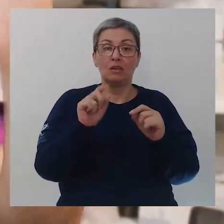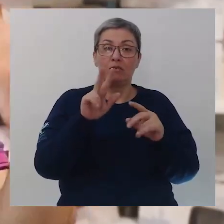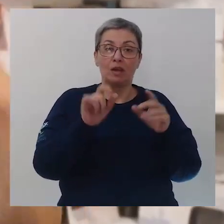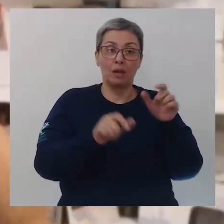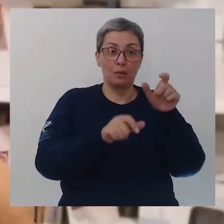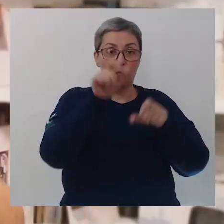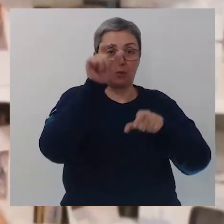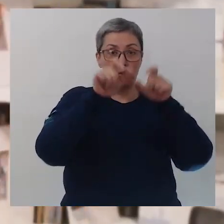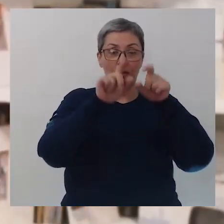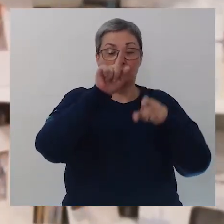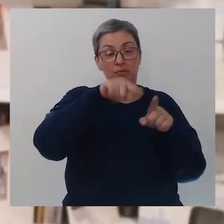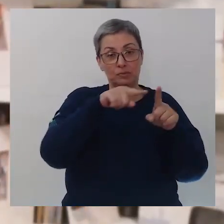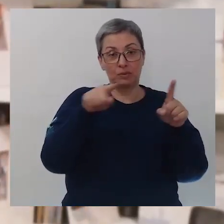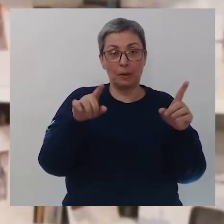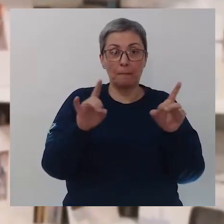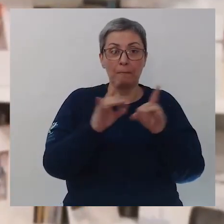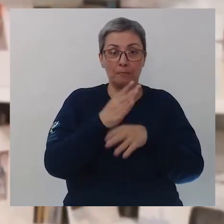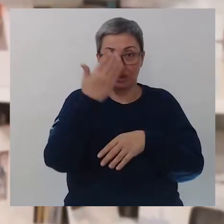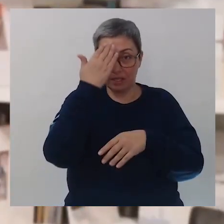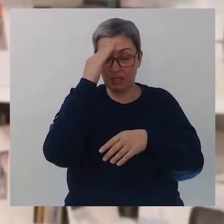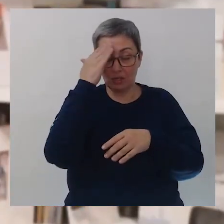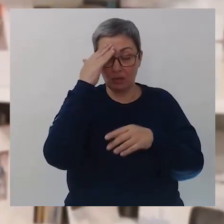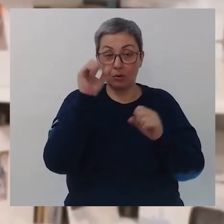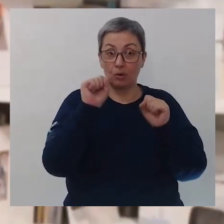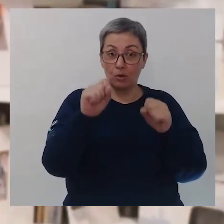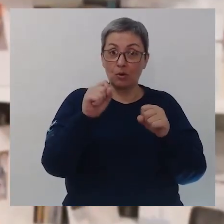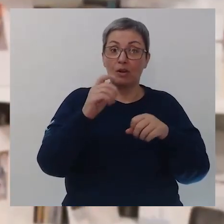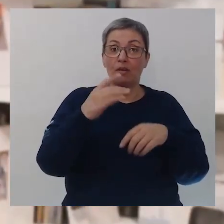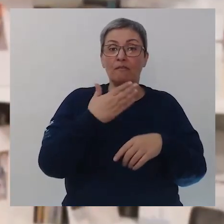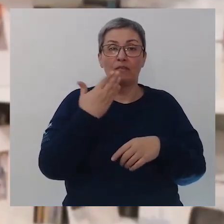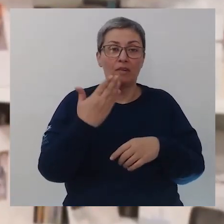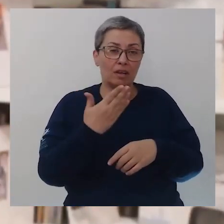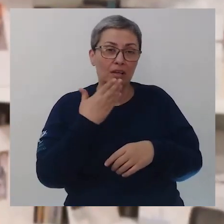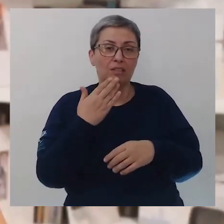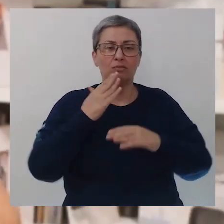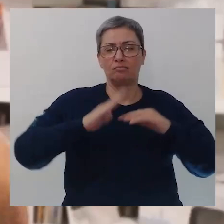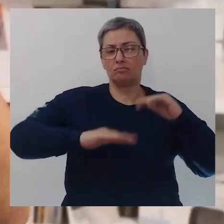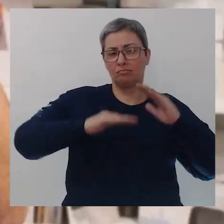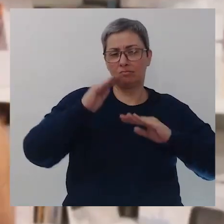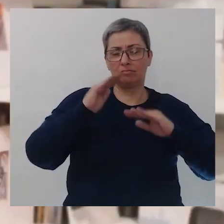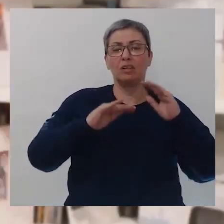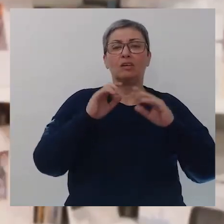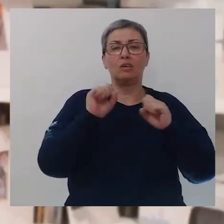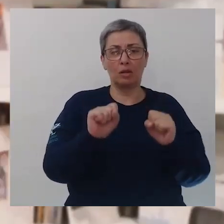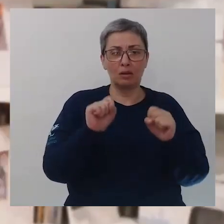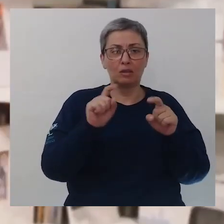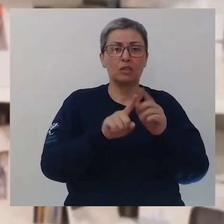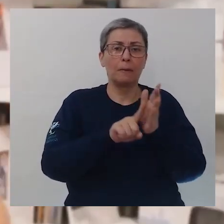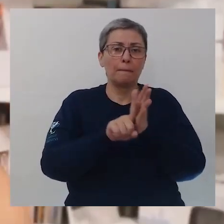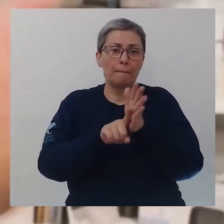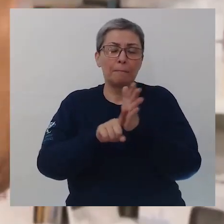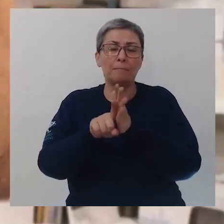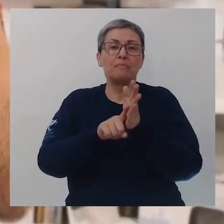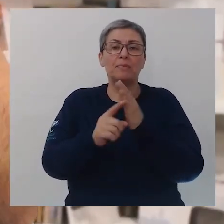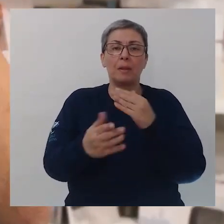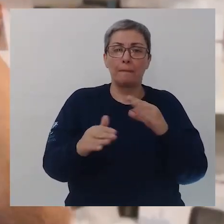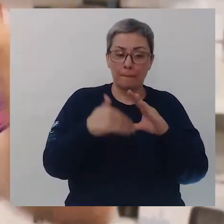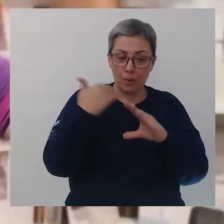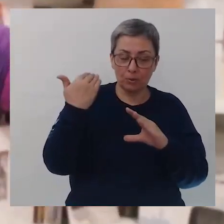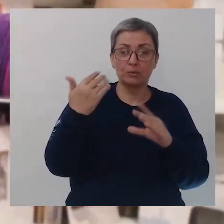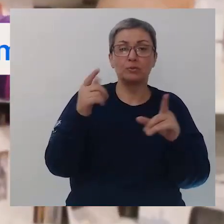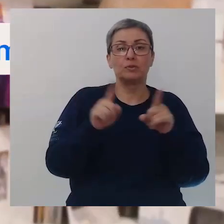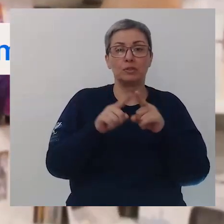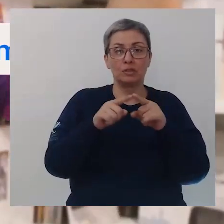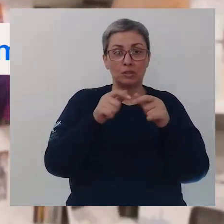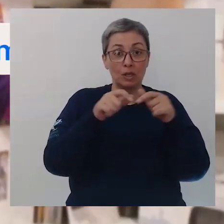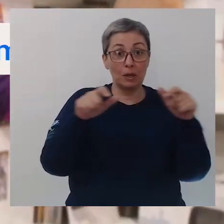você montou um gráfico. Deu para entender? Hiper fácil, prático. Faz a sua pesquisa, manda para